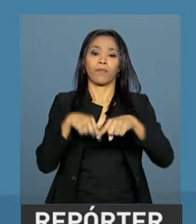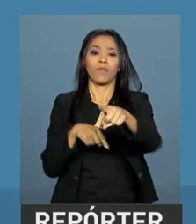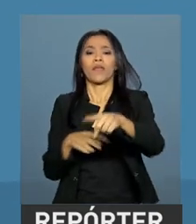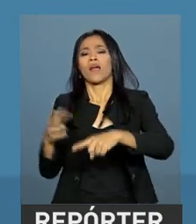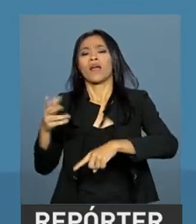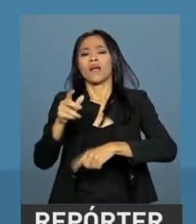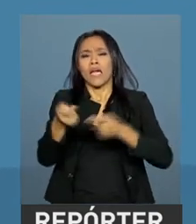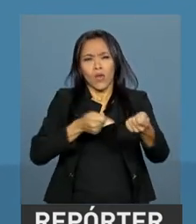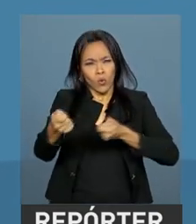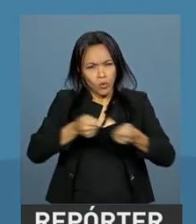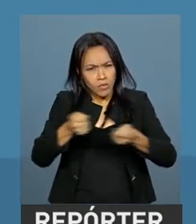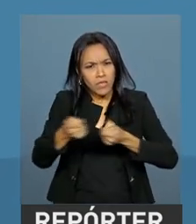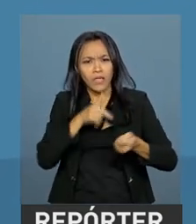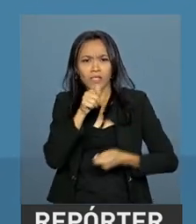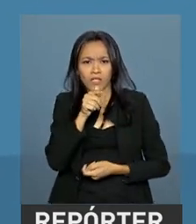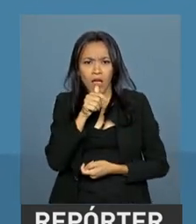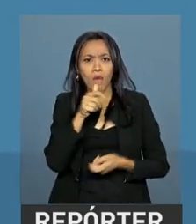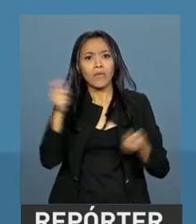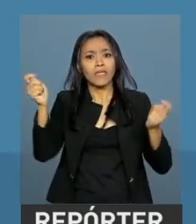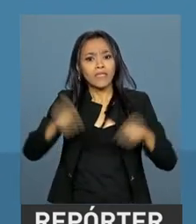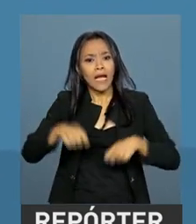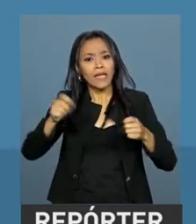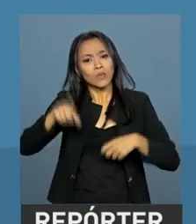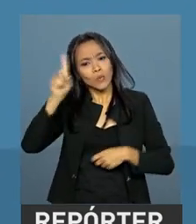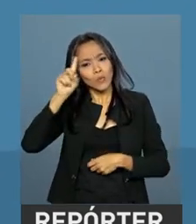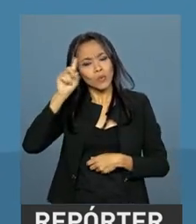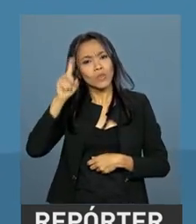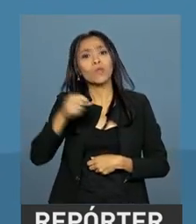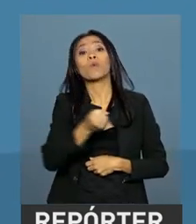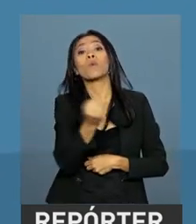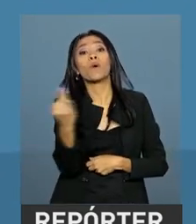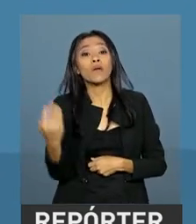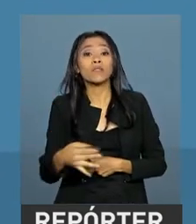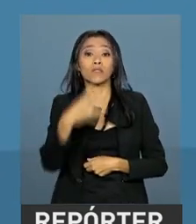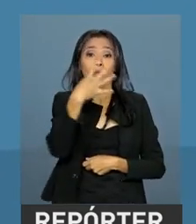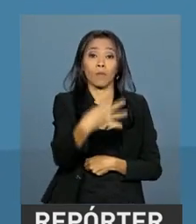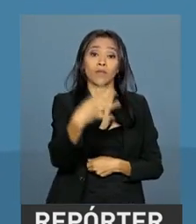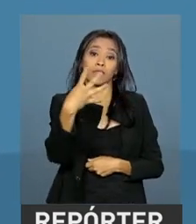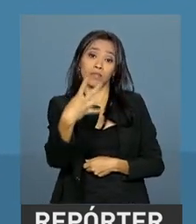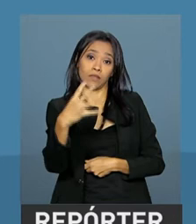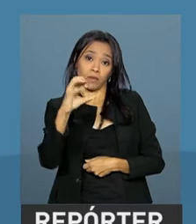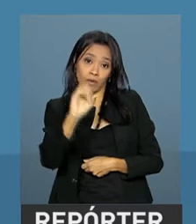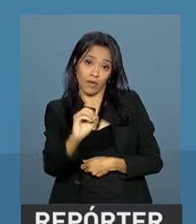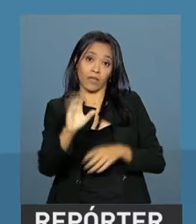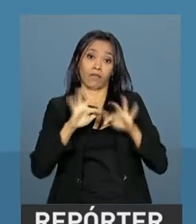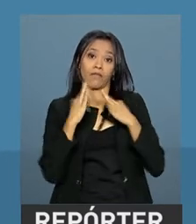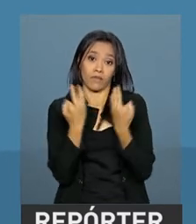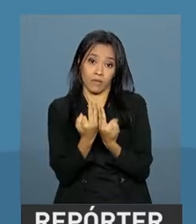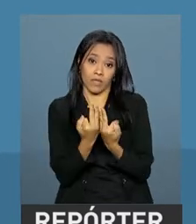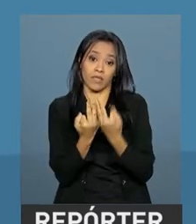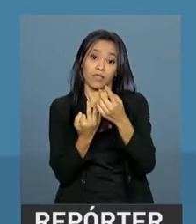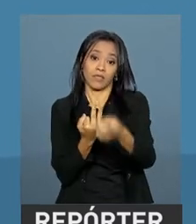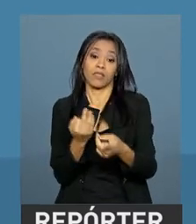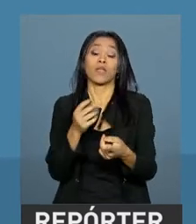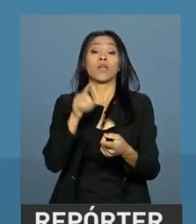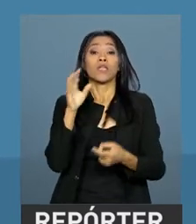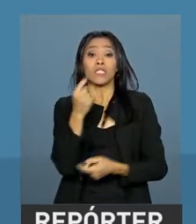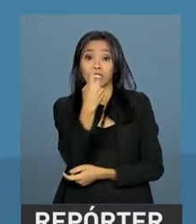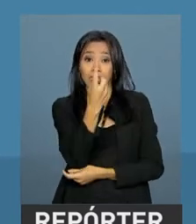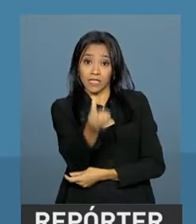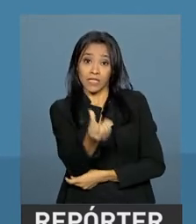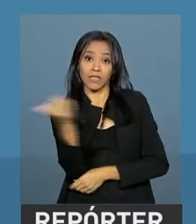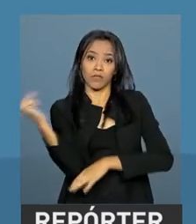quantidade economizada conseguiria abastecer diariamente cerca de 440 famílias. Juntos, os